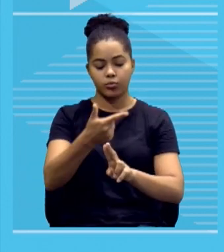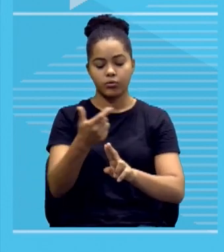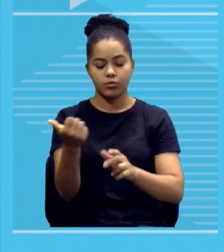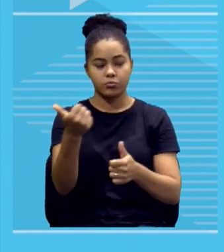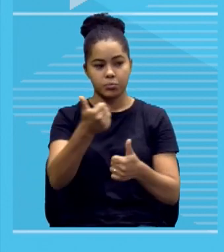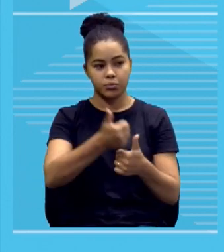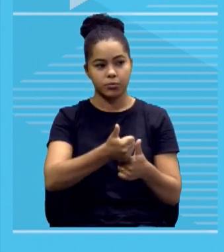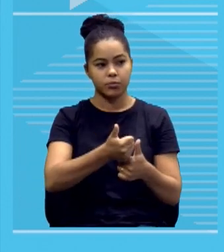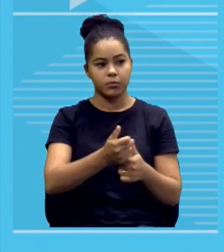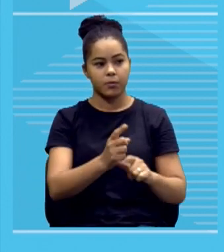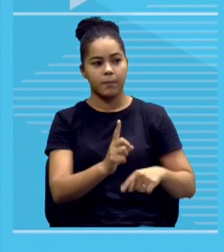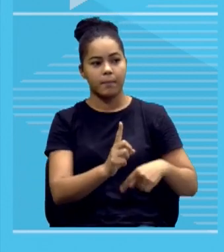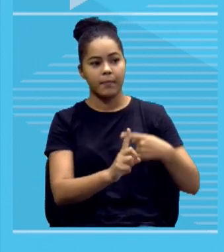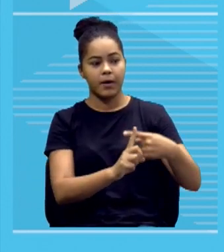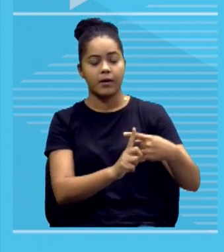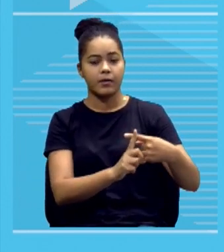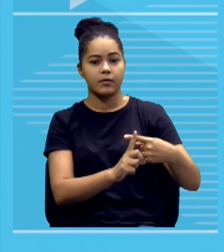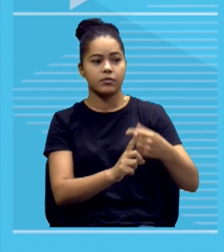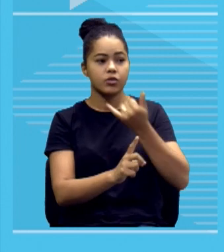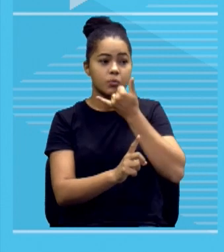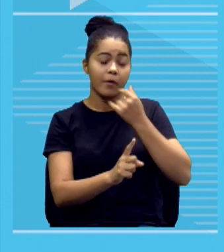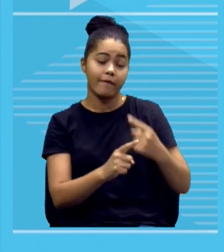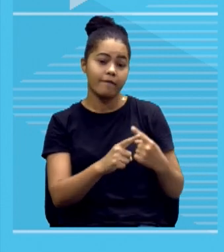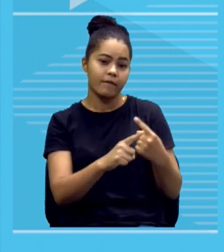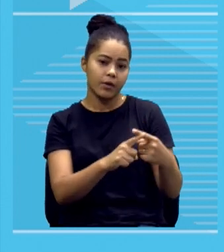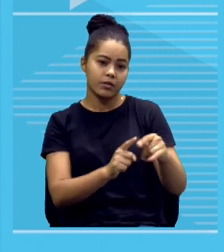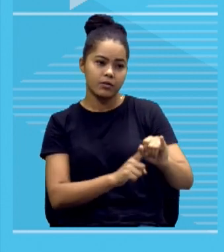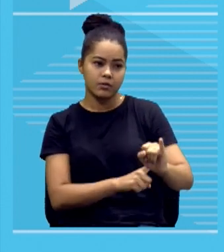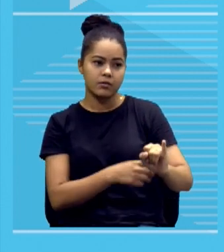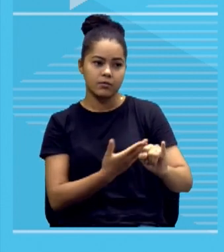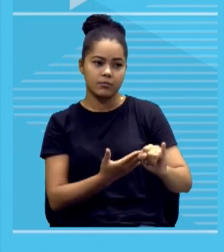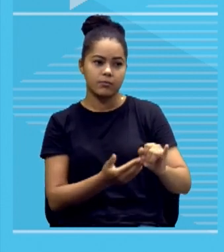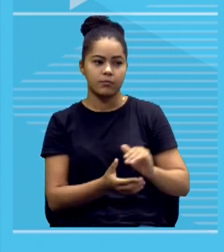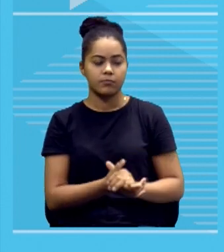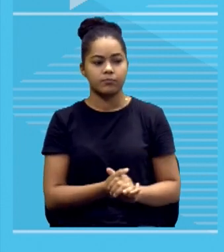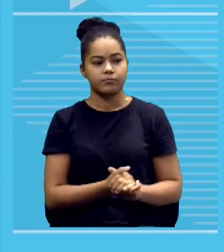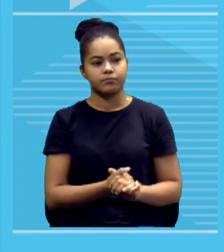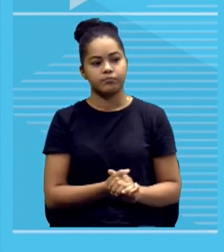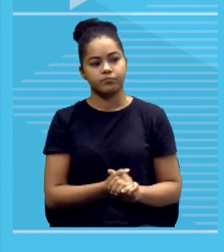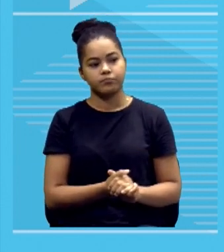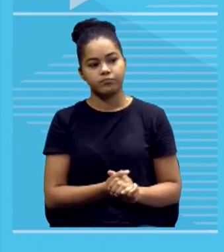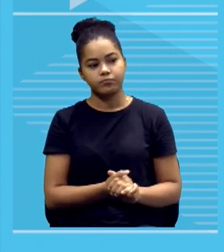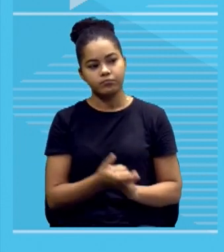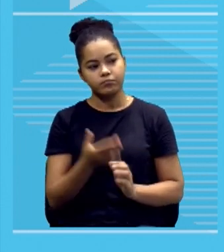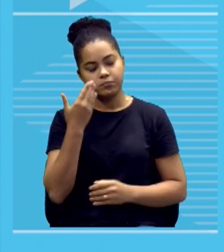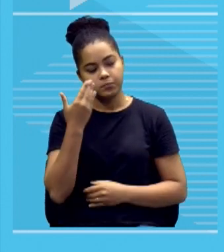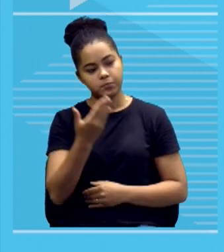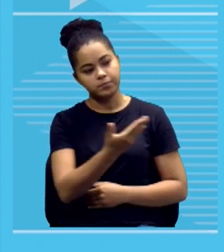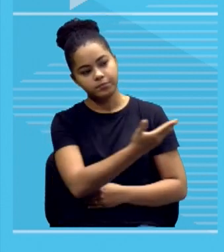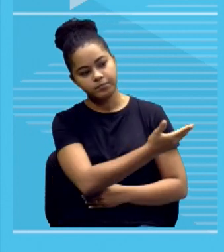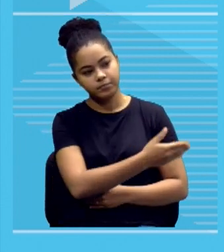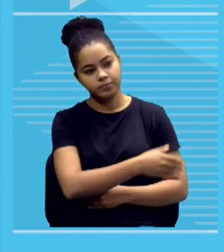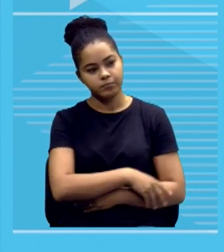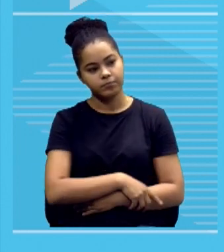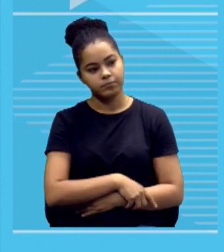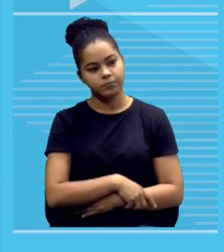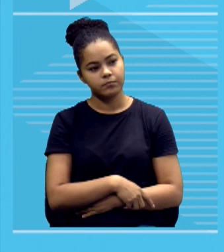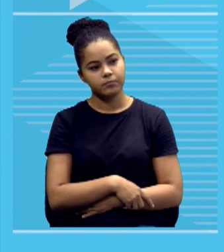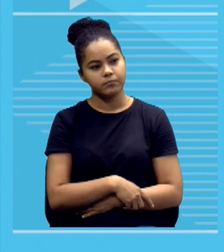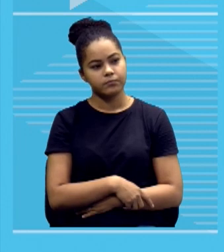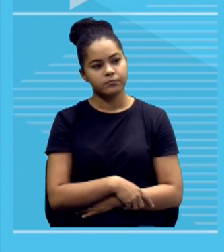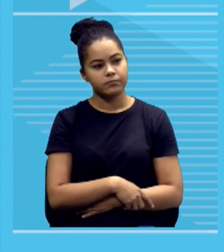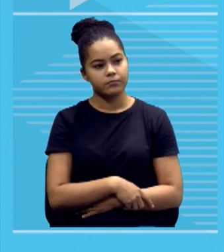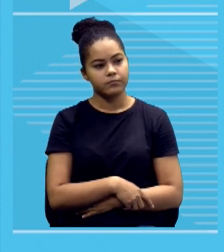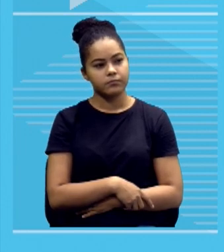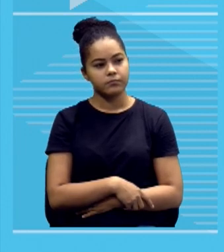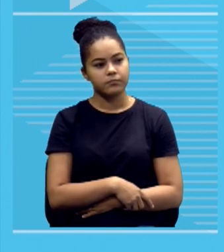corrente. 2 está multiplicando, passa dividindo. Então, seria 30 dividido por 2. A minha ICC, né,